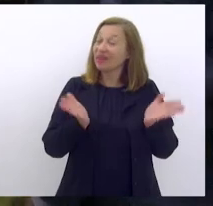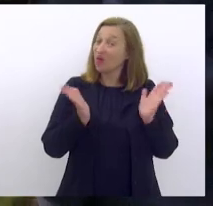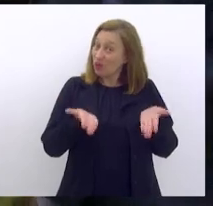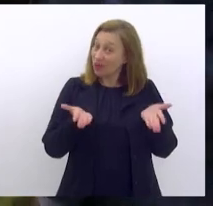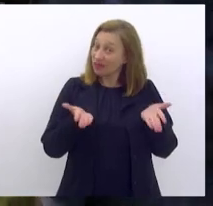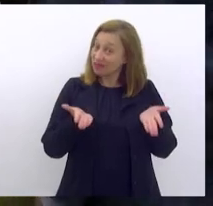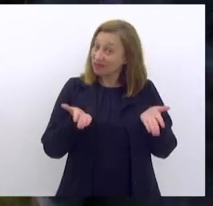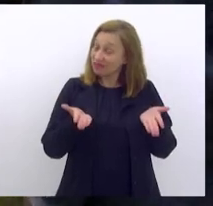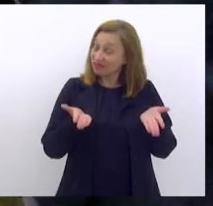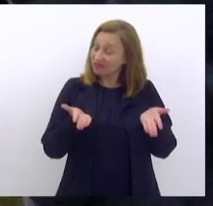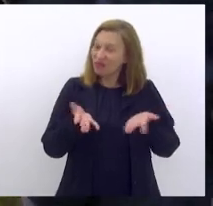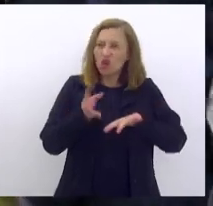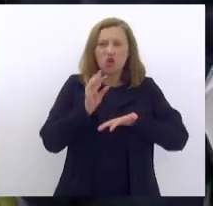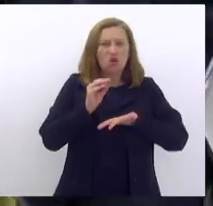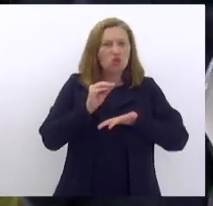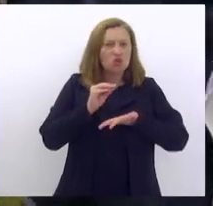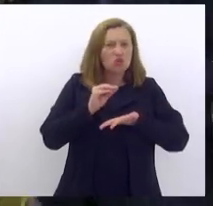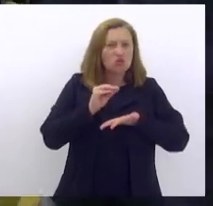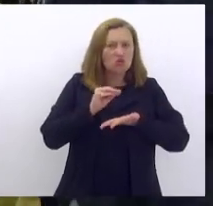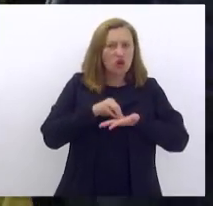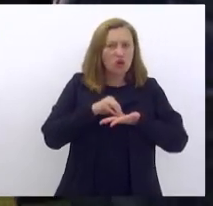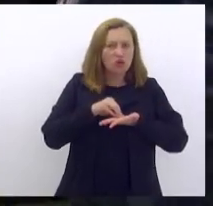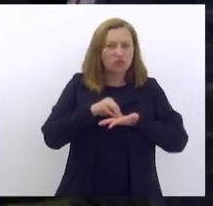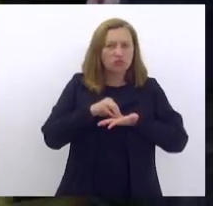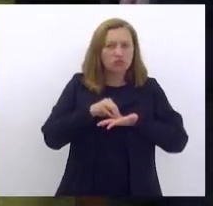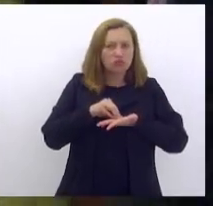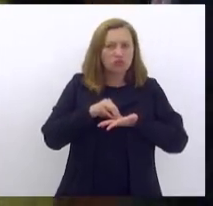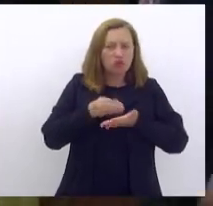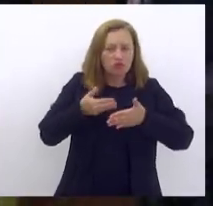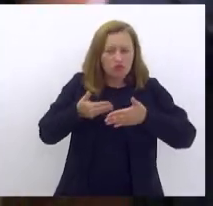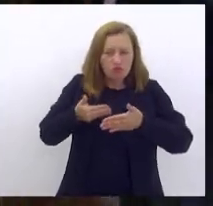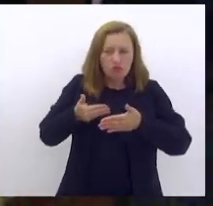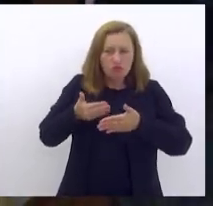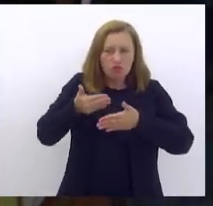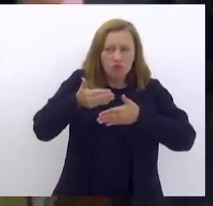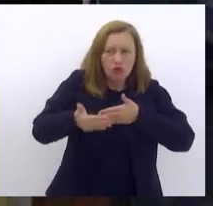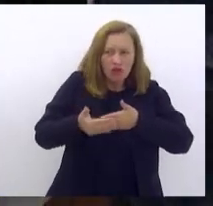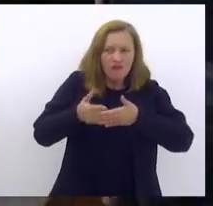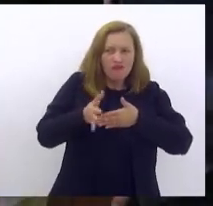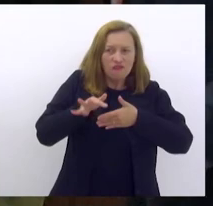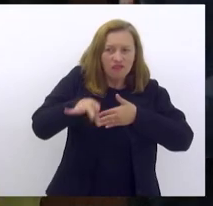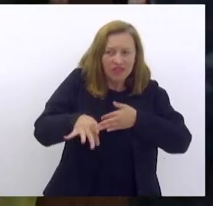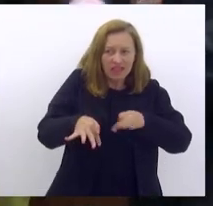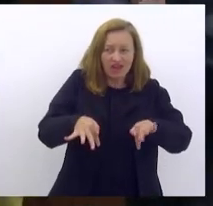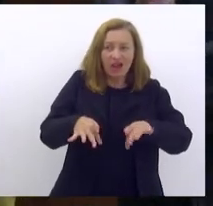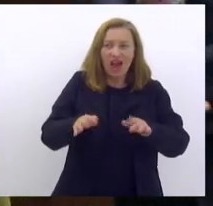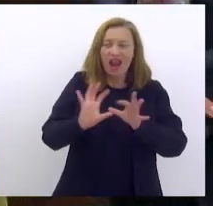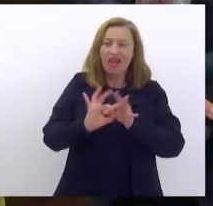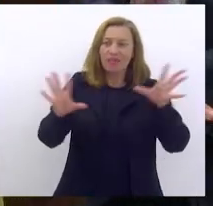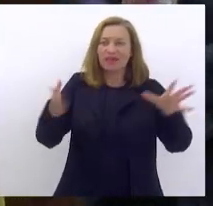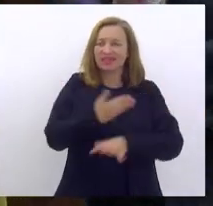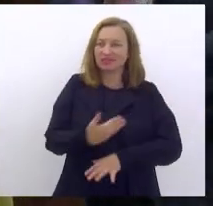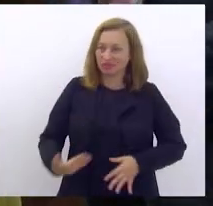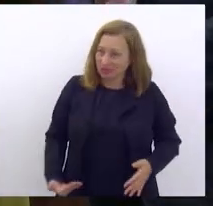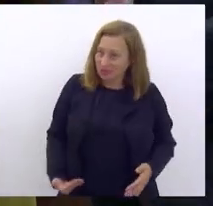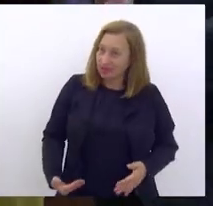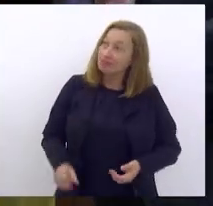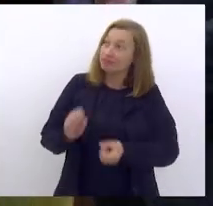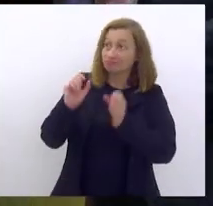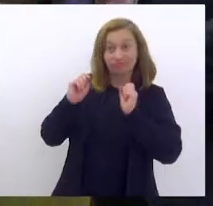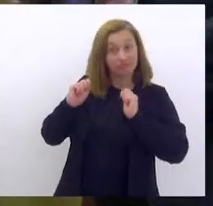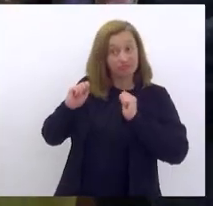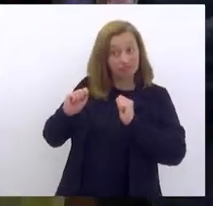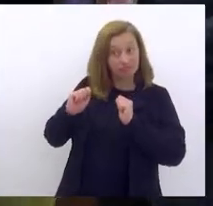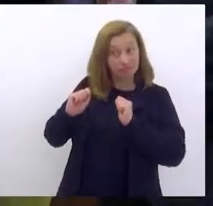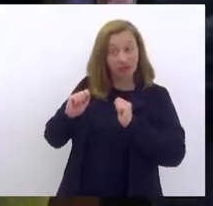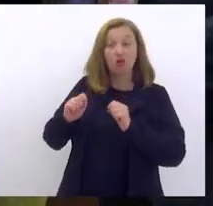Agora, falta um passo final. É a sanção do governador. Espero que o